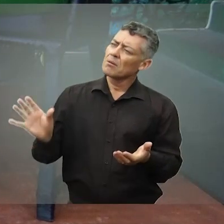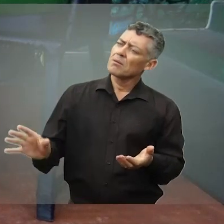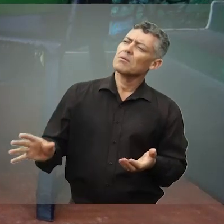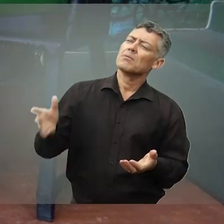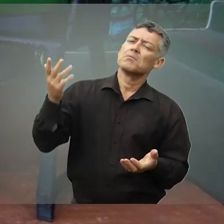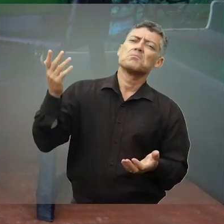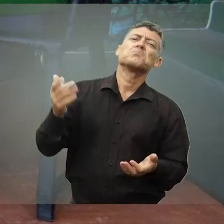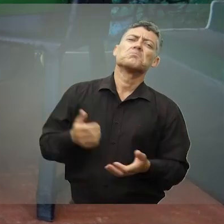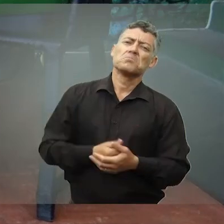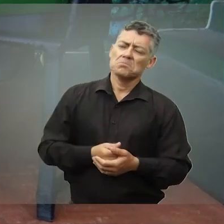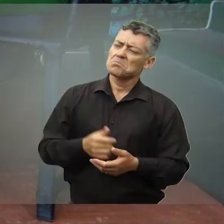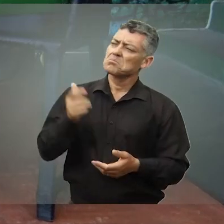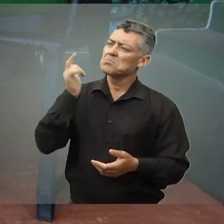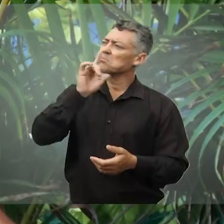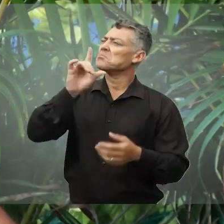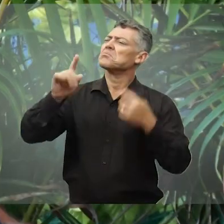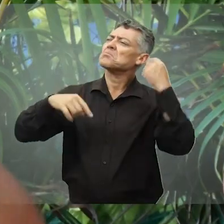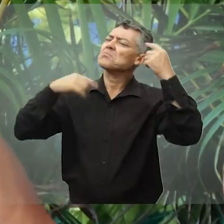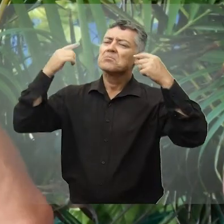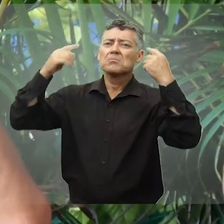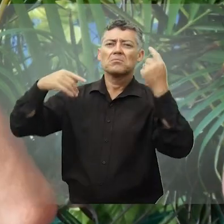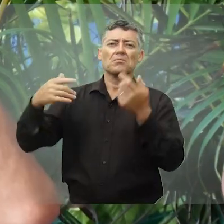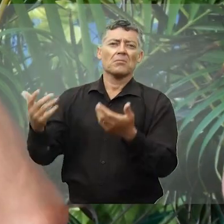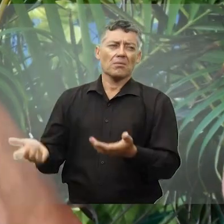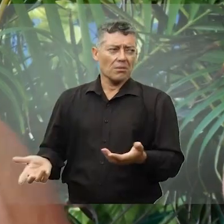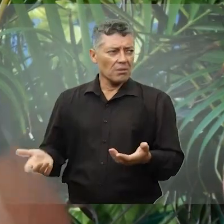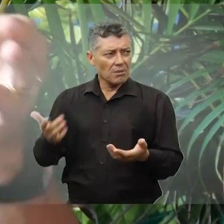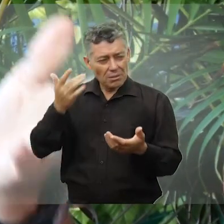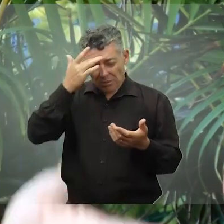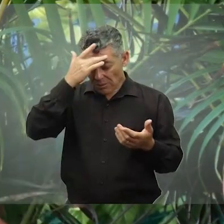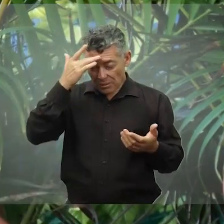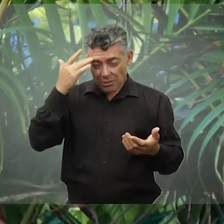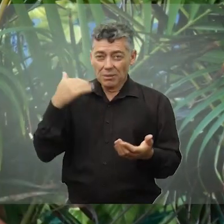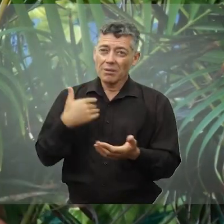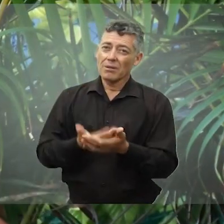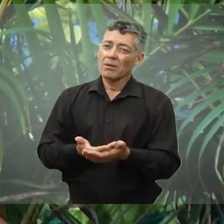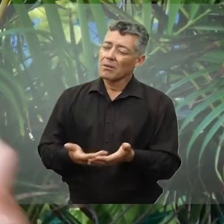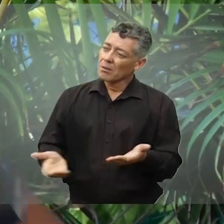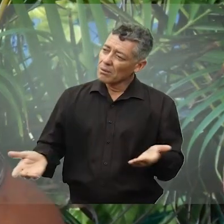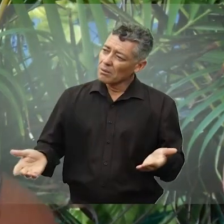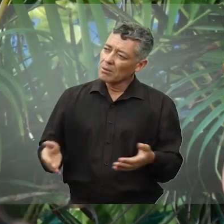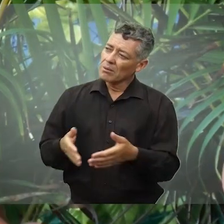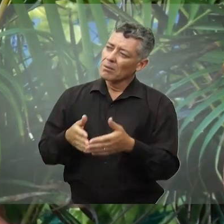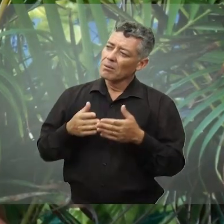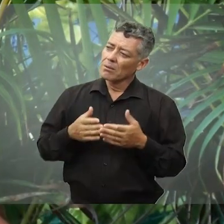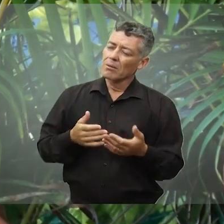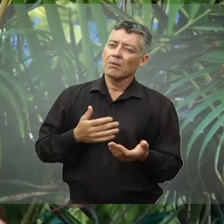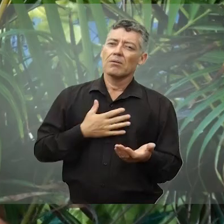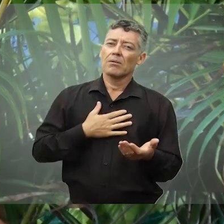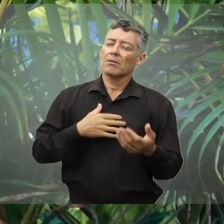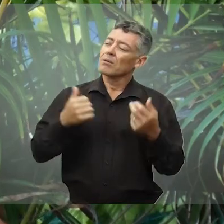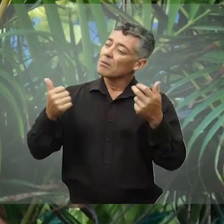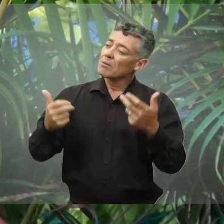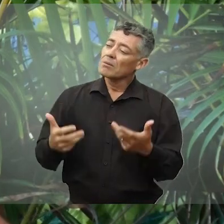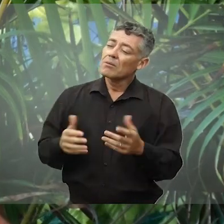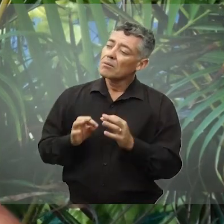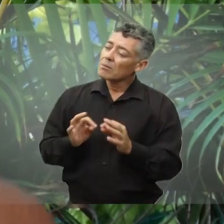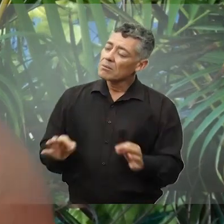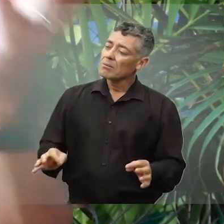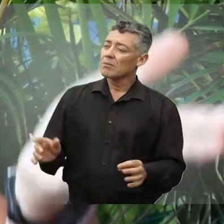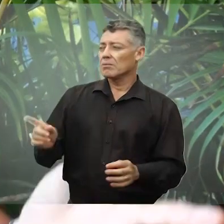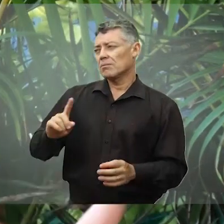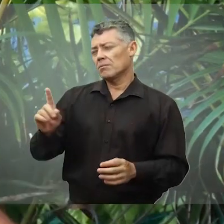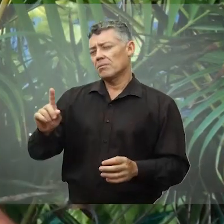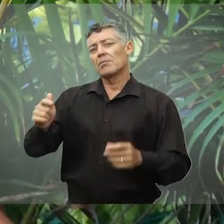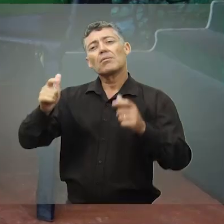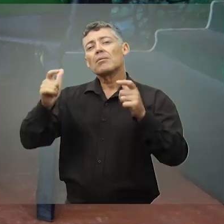hora, ia ser uma loucura. É. Mas assim, as pessoas até hoje pedem para eu fazer, mas eu até aproveito para explicar que não é simples. Sim. Não é